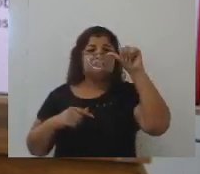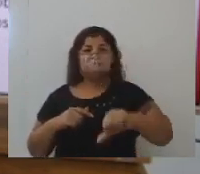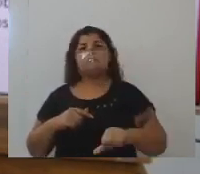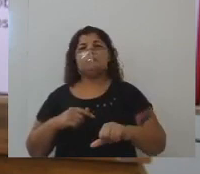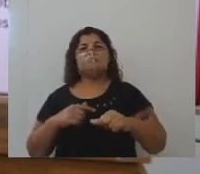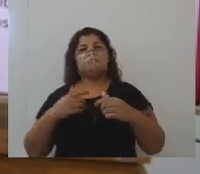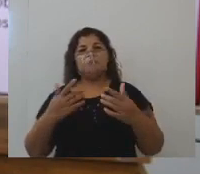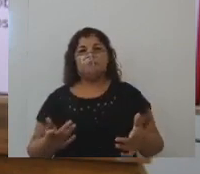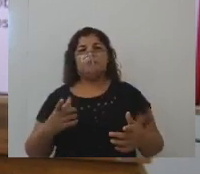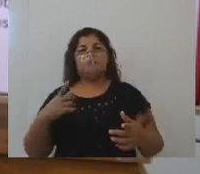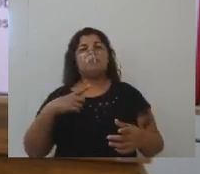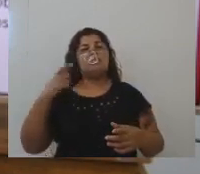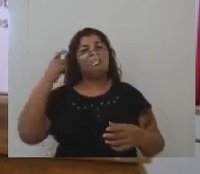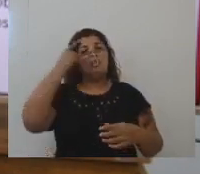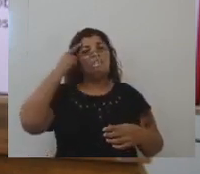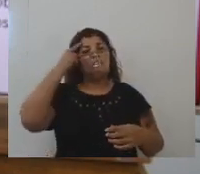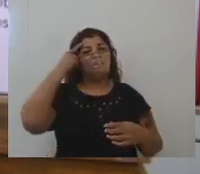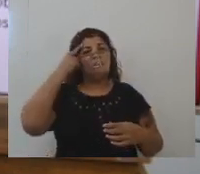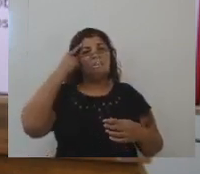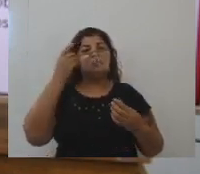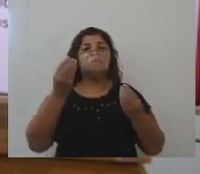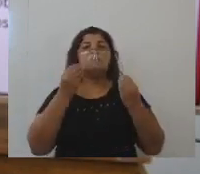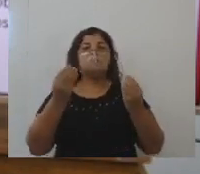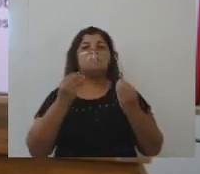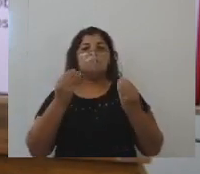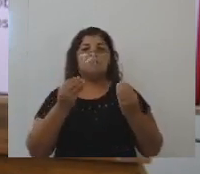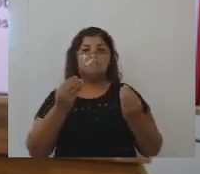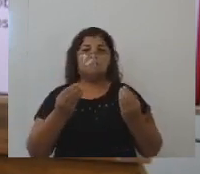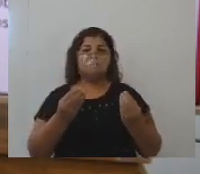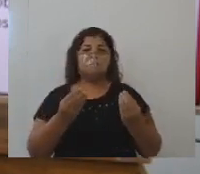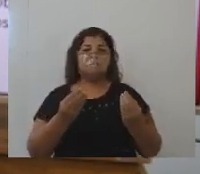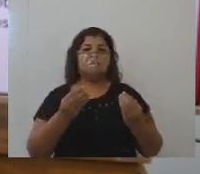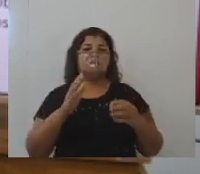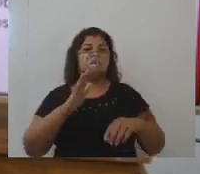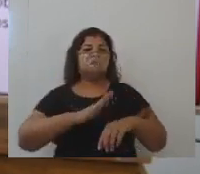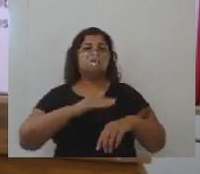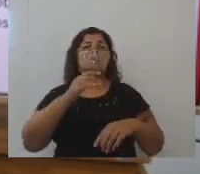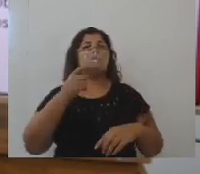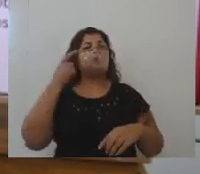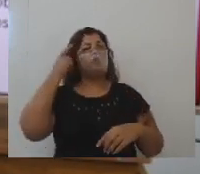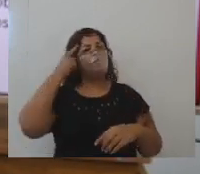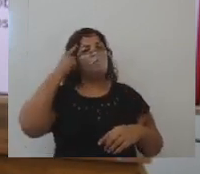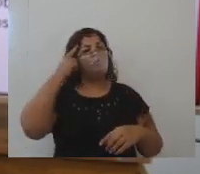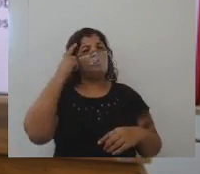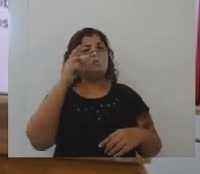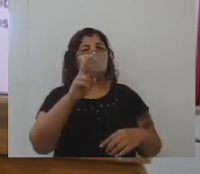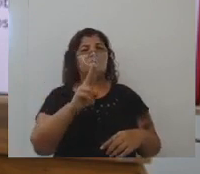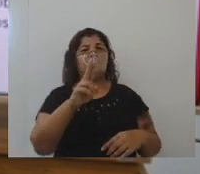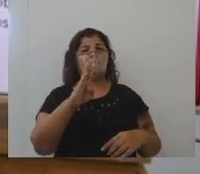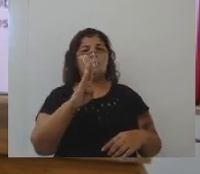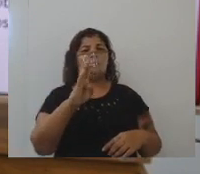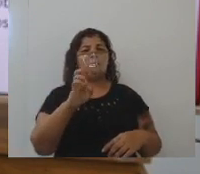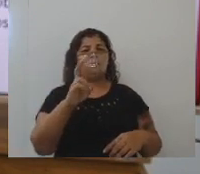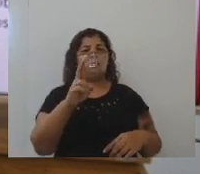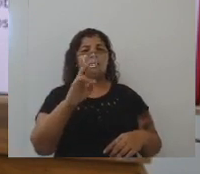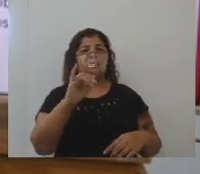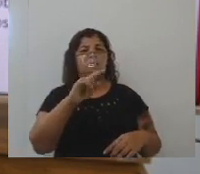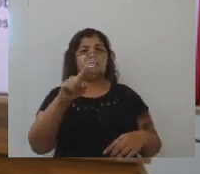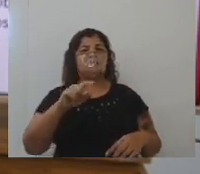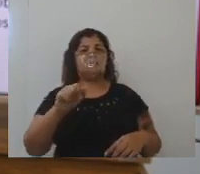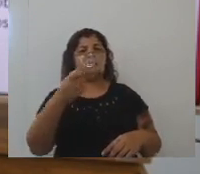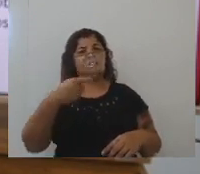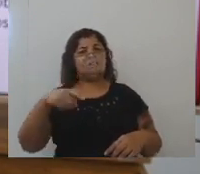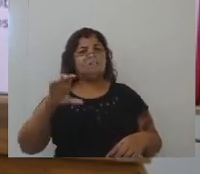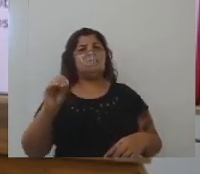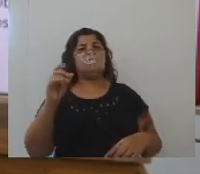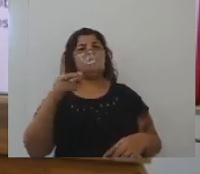ela traz uma outra reflexão que a gente chama de uberização das relações de trabalho. Uberização é o Uber mesmo, que a gente conhece muito bem, não